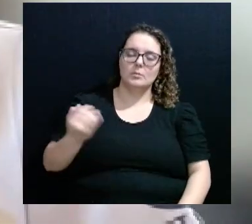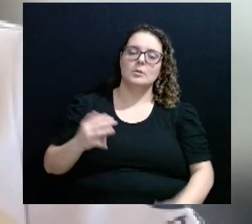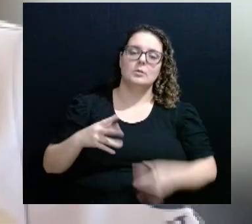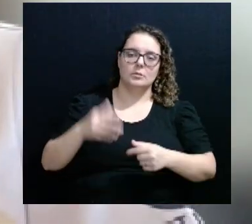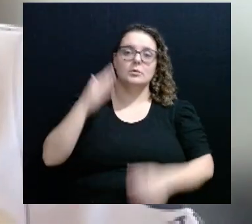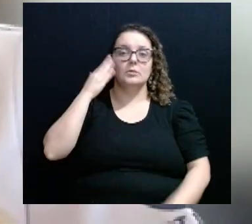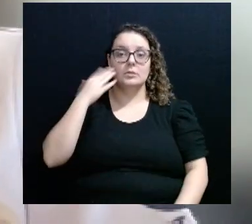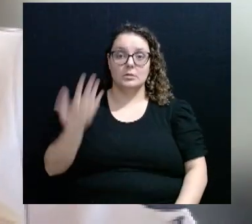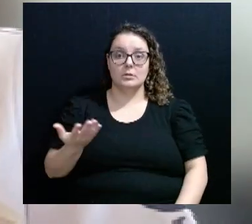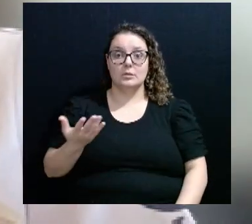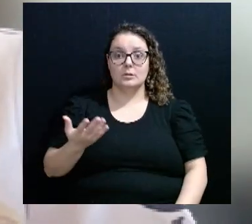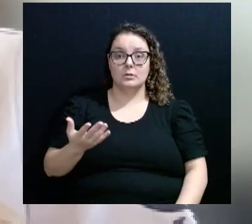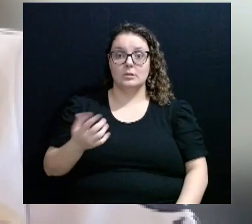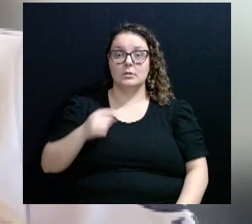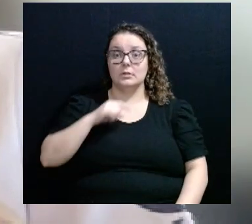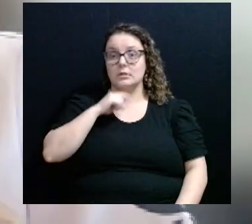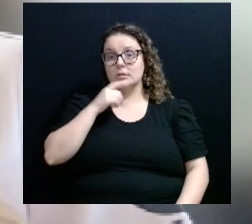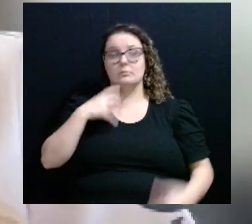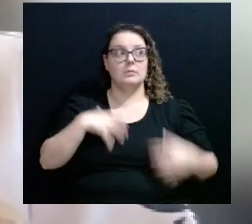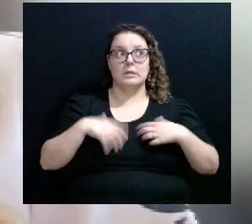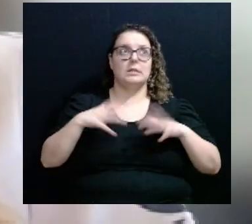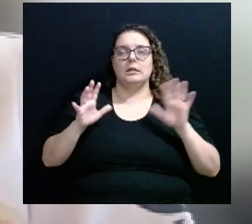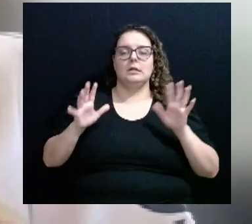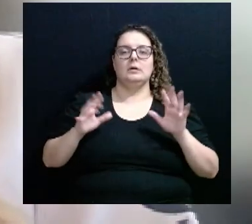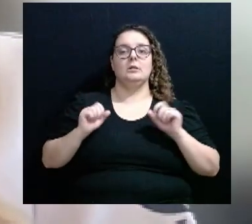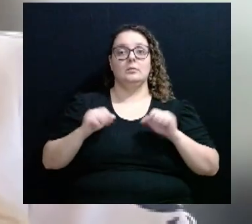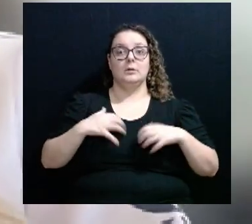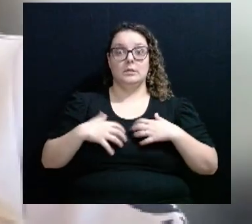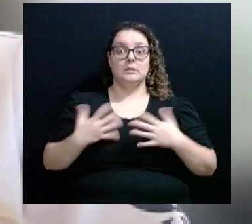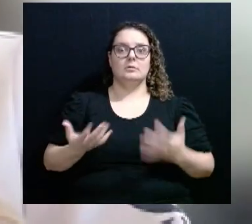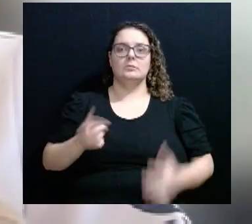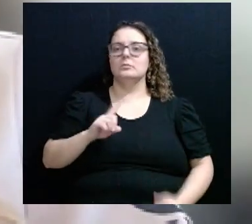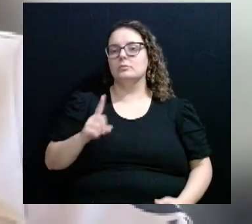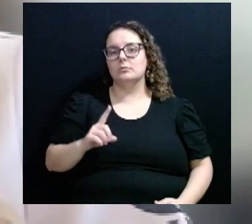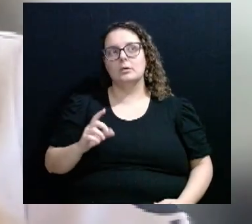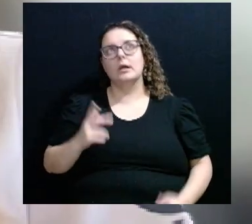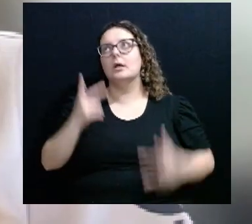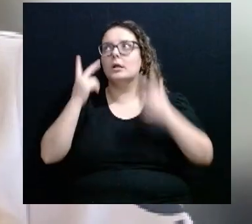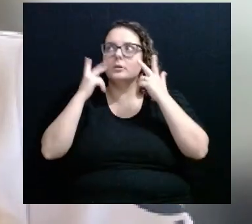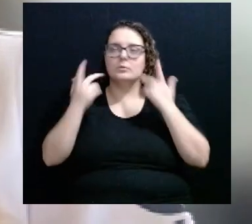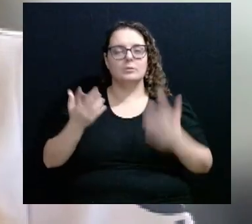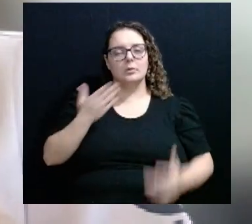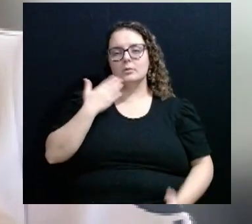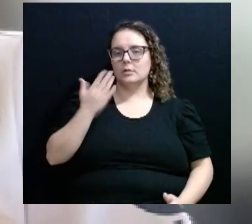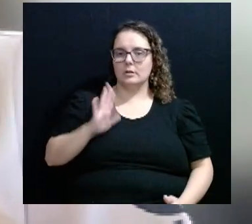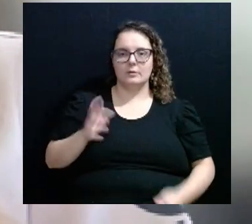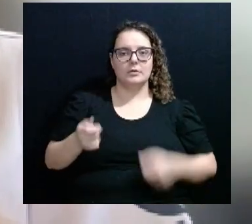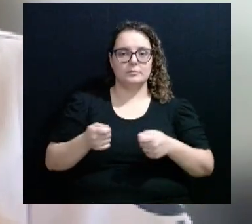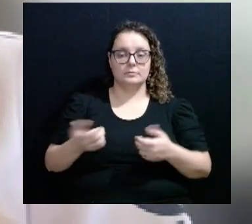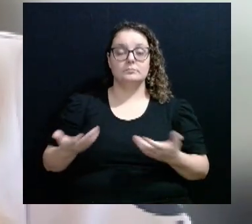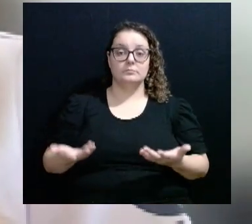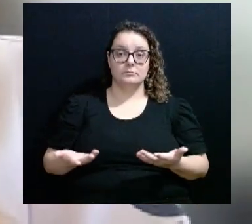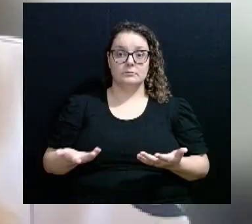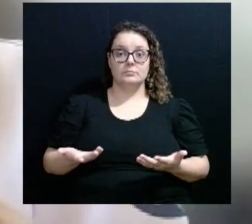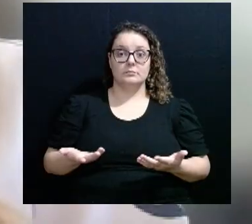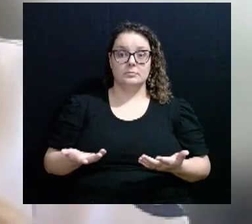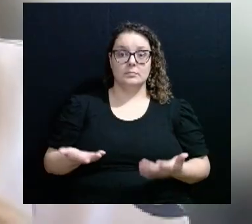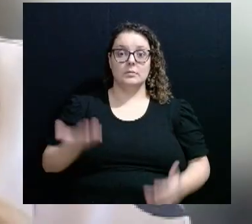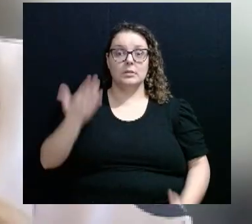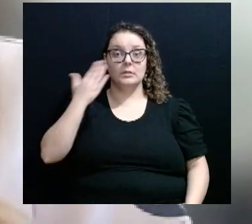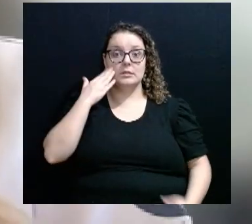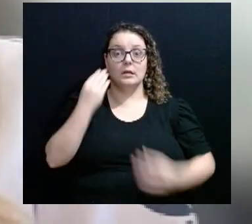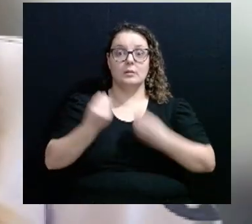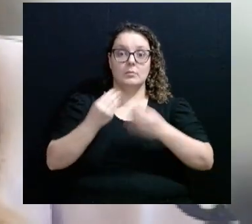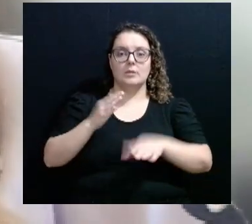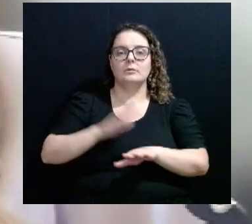importante que todo mundo saiba, ninguém apavore, tudo bem, você pode apavorar, porque não é um evento que é fácil, mas